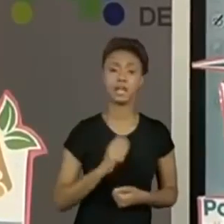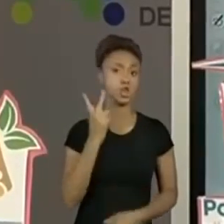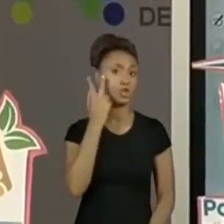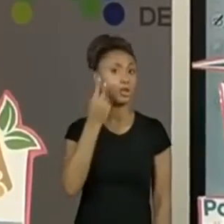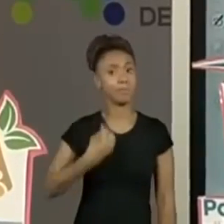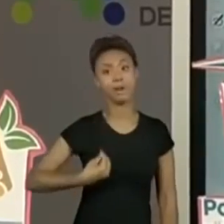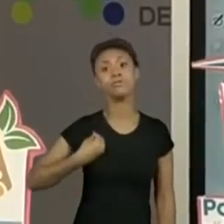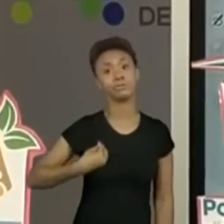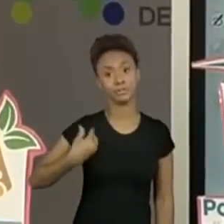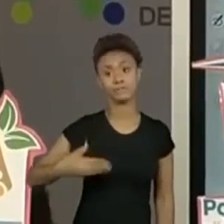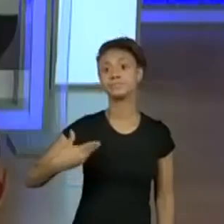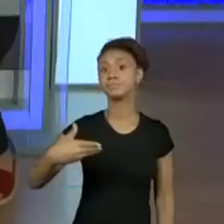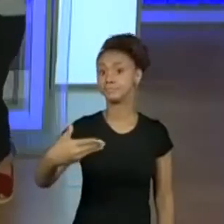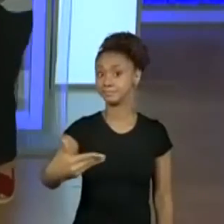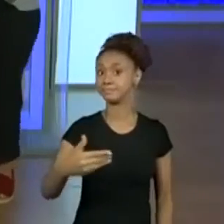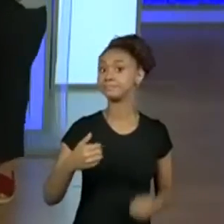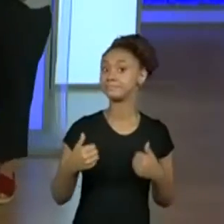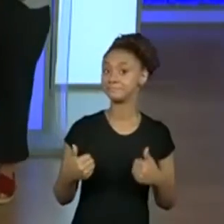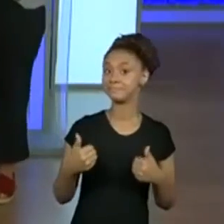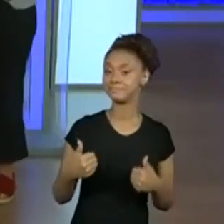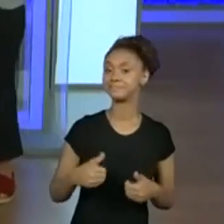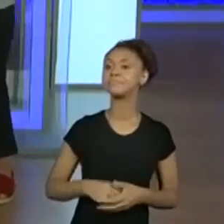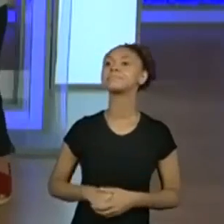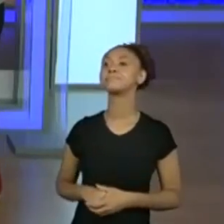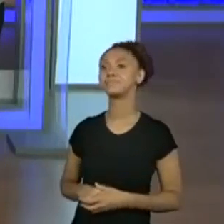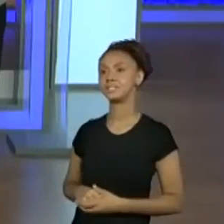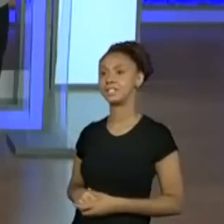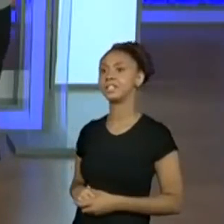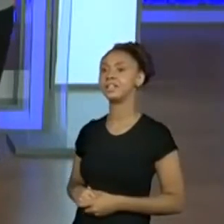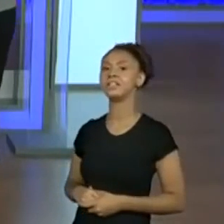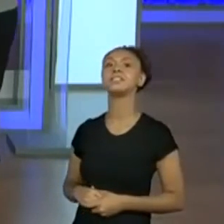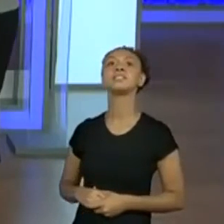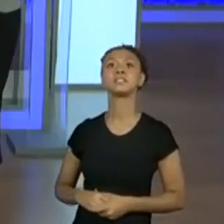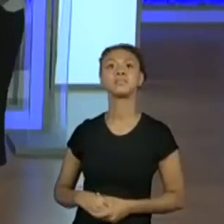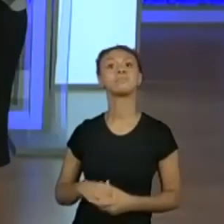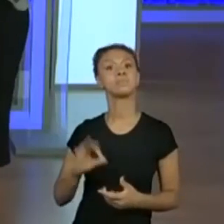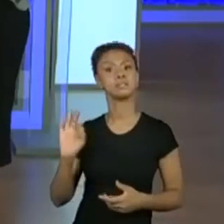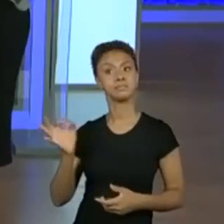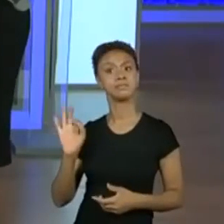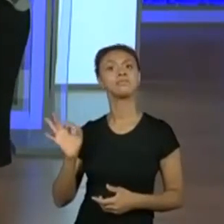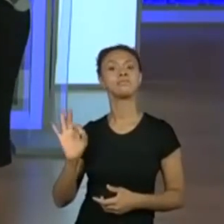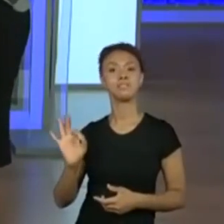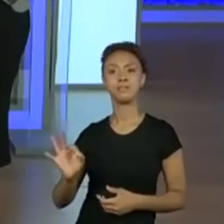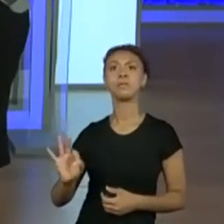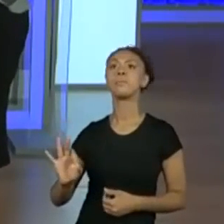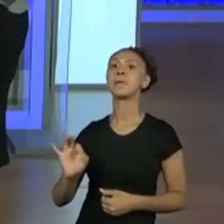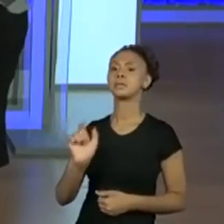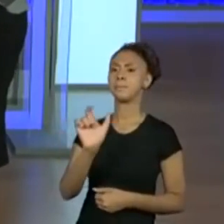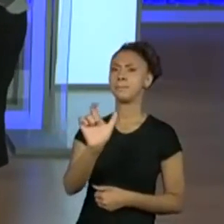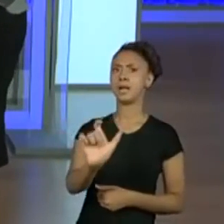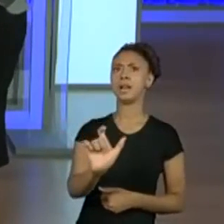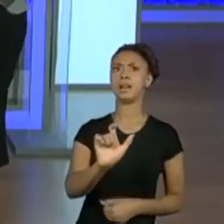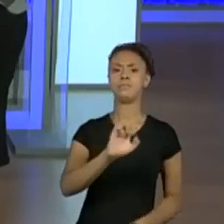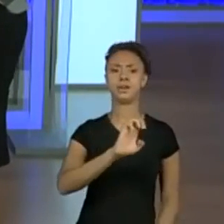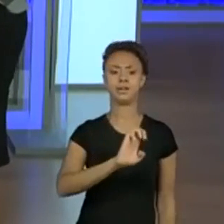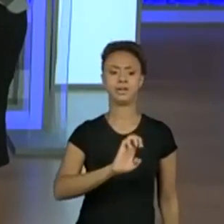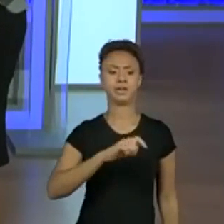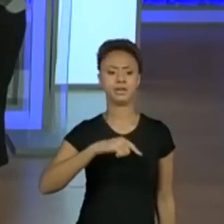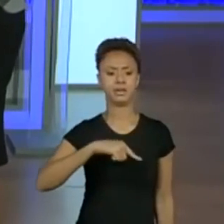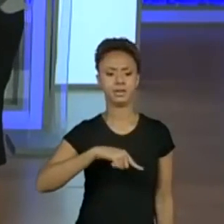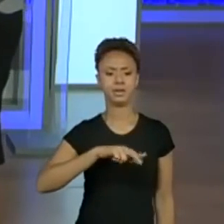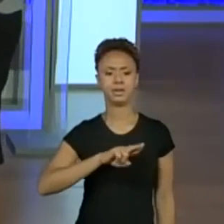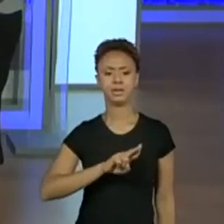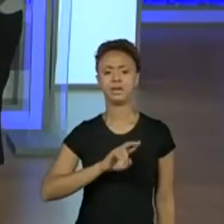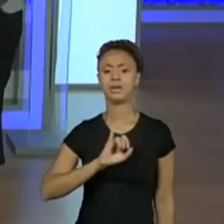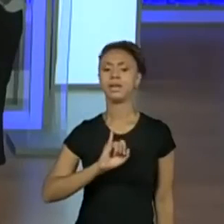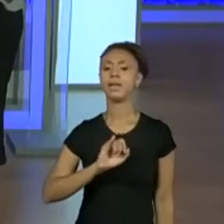dia a dia, não é mesmo? Isso mesmo, equivalência é muito importante. Quando fala essa palavra, professora, é palavra difícil aí para o segundo ano, mas